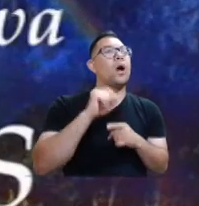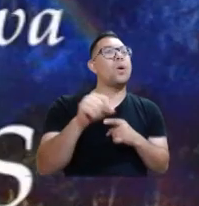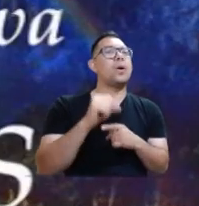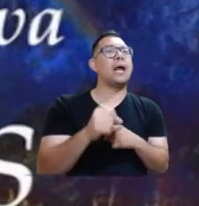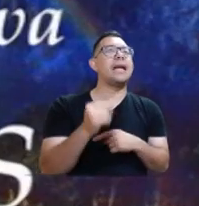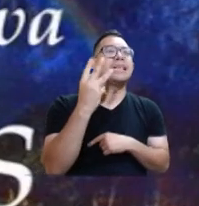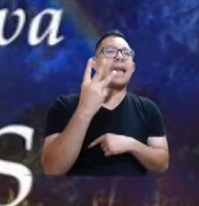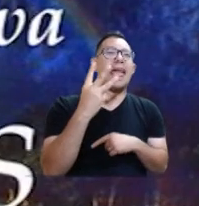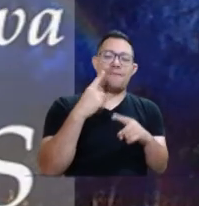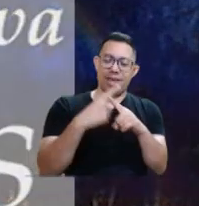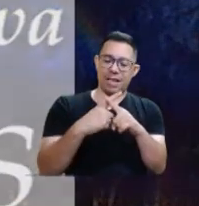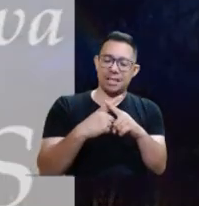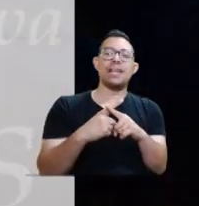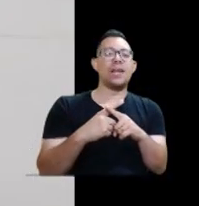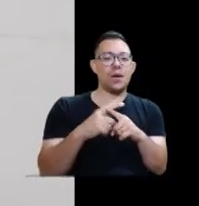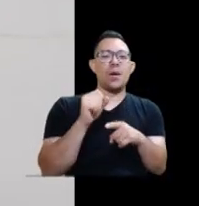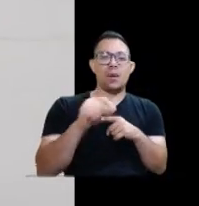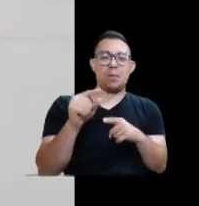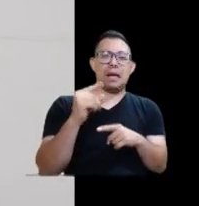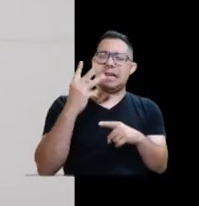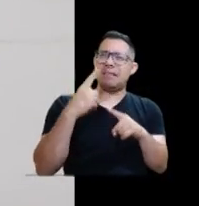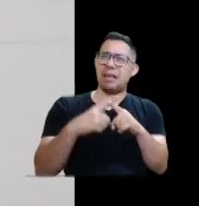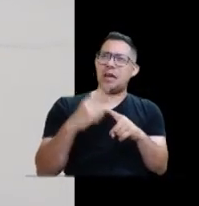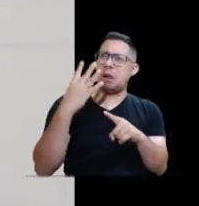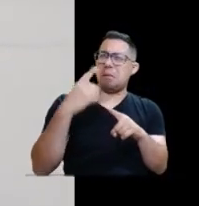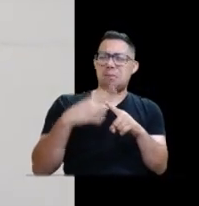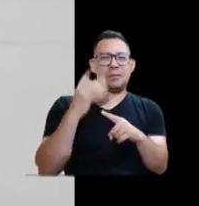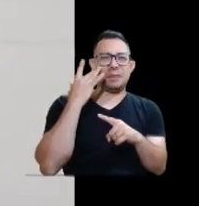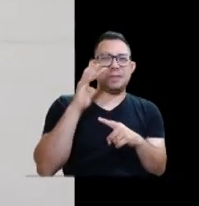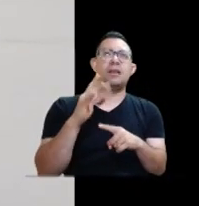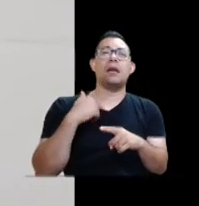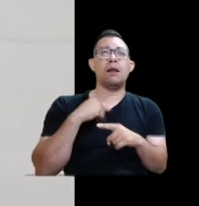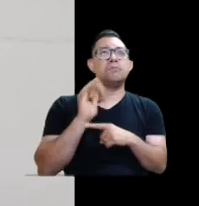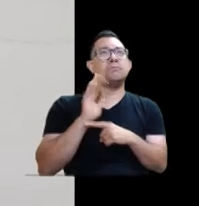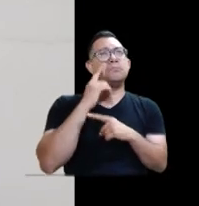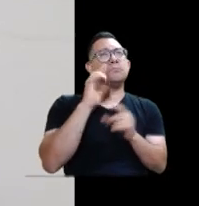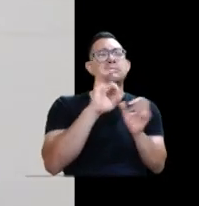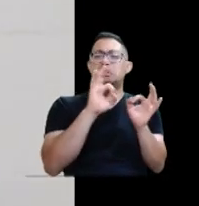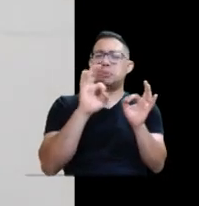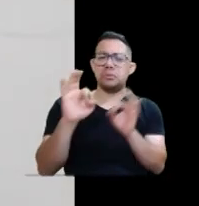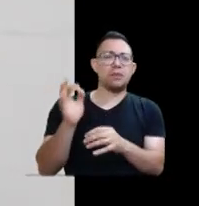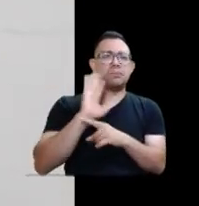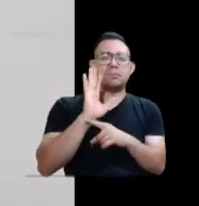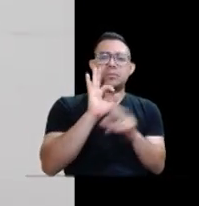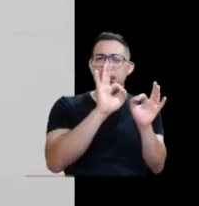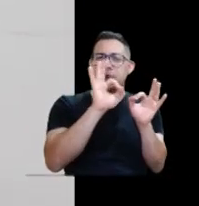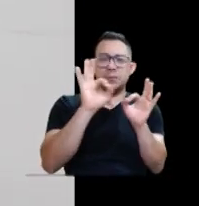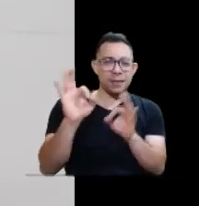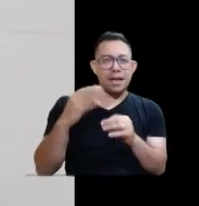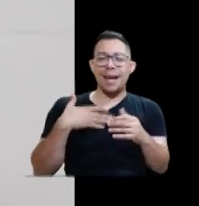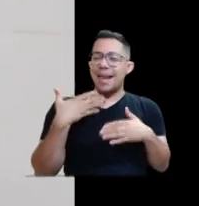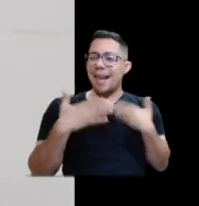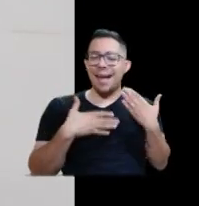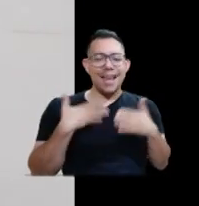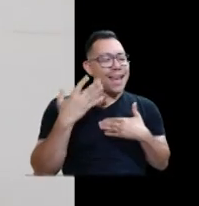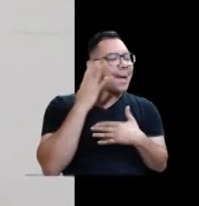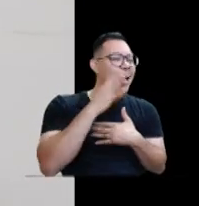Spielberg. Puxa, eu acho que eu peguei esse filme umas 3 vezes, ou mais. E